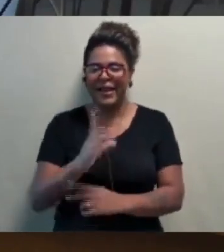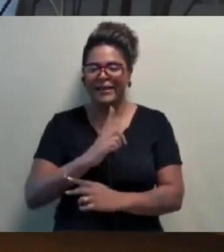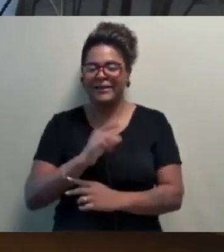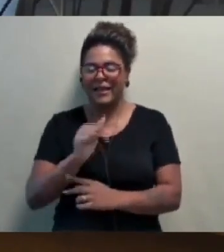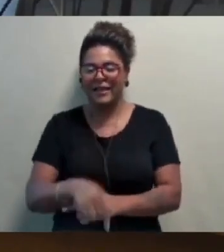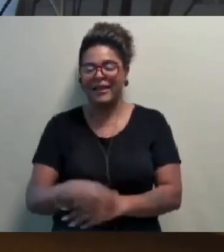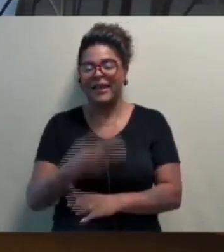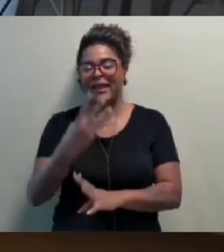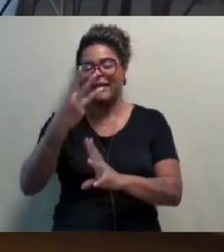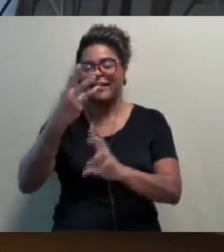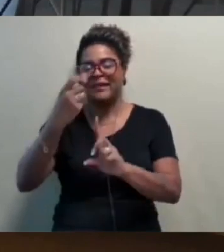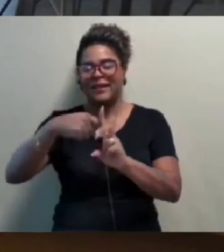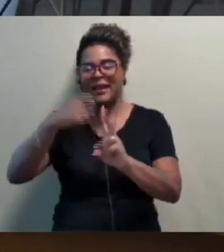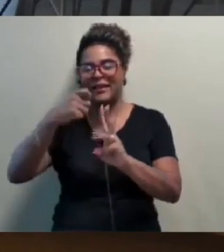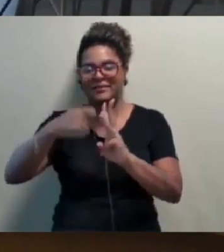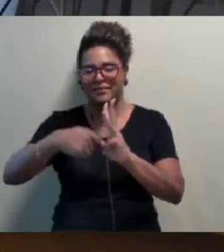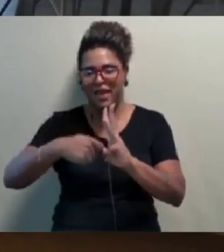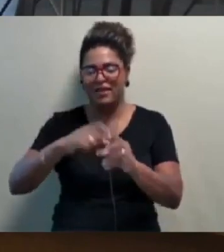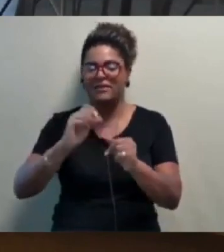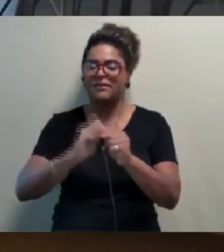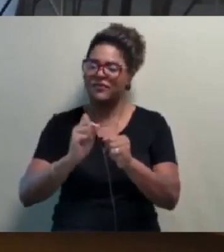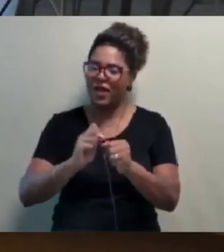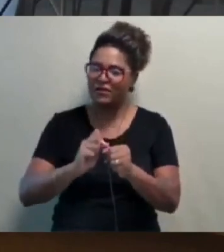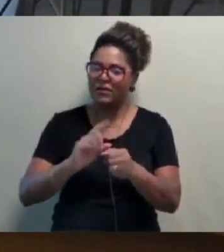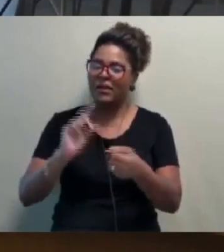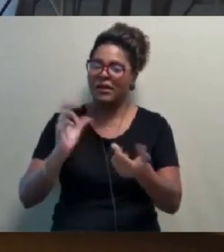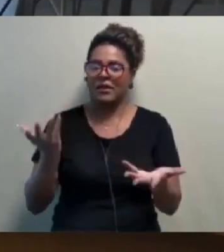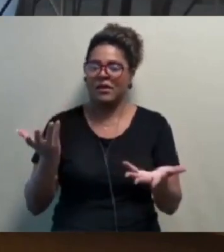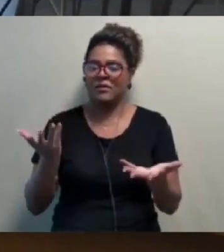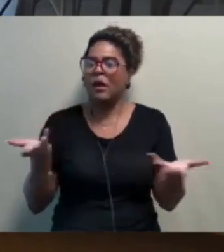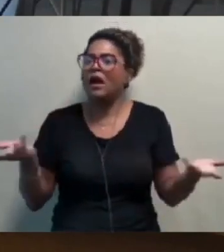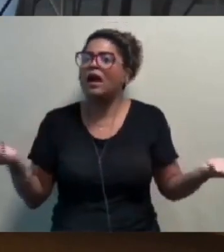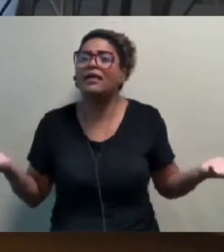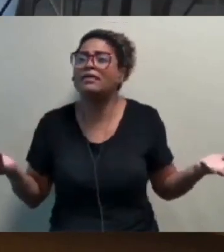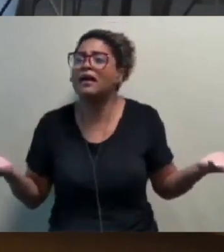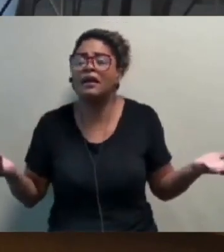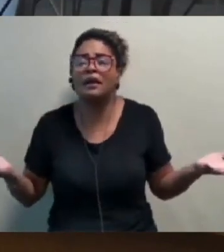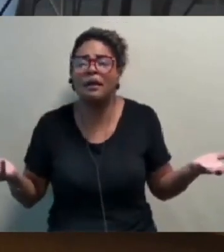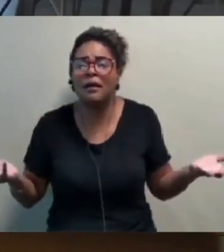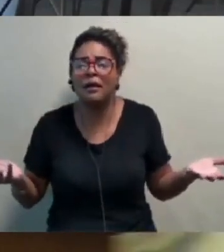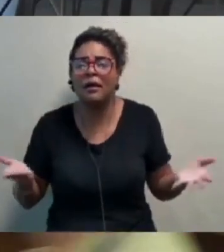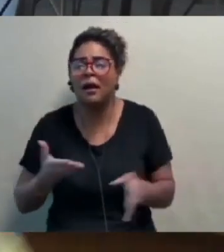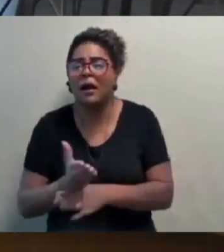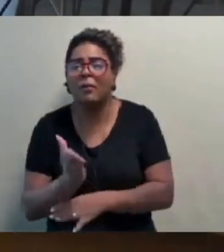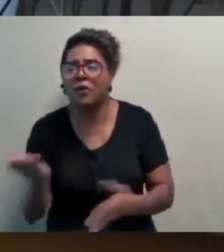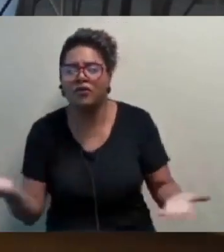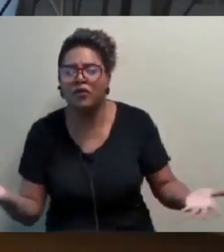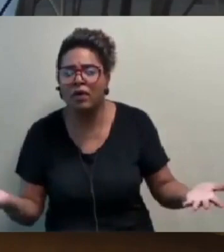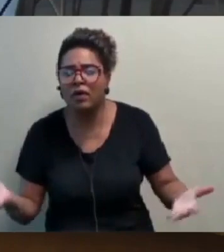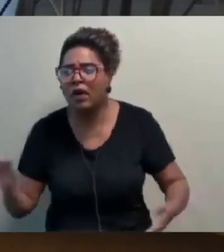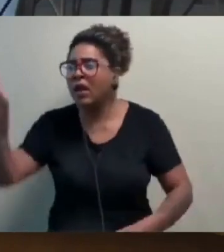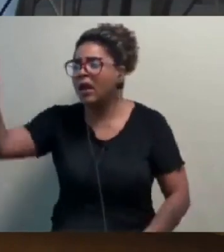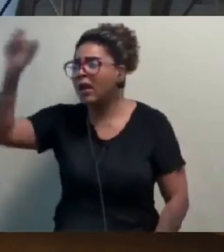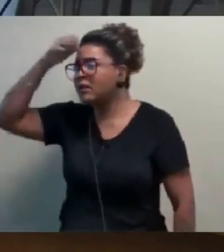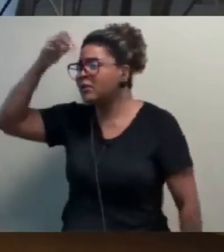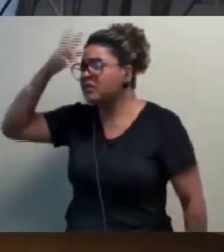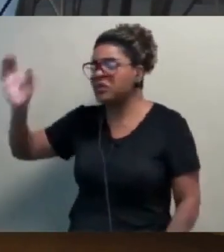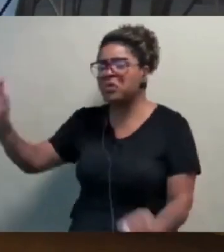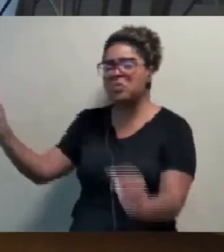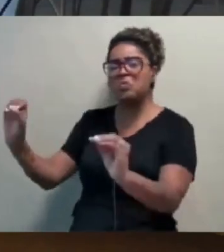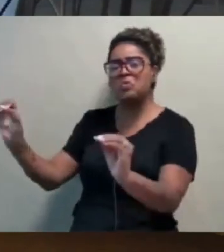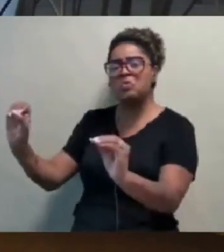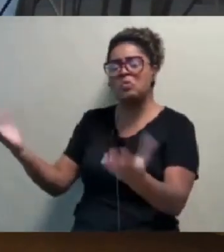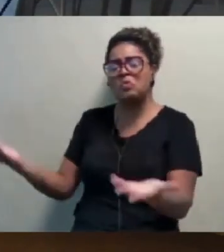gesto, aprovando, aprovando, aprovando. Cadê o gesto de lá, gente? Não vem gesto de lá? Aí agora precisa de quem?